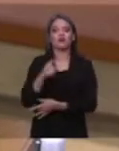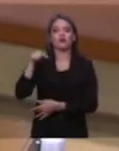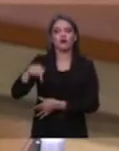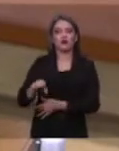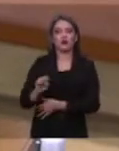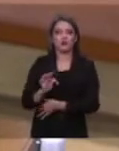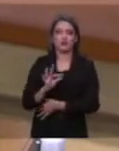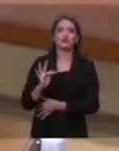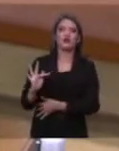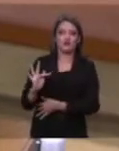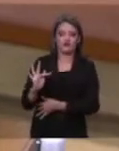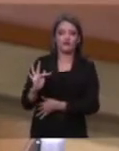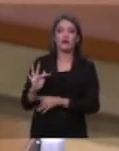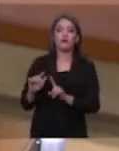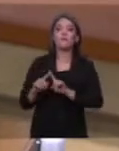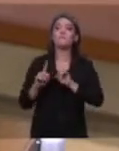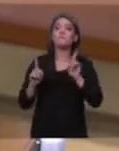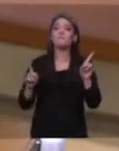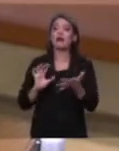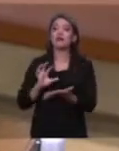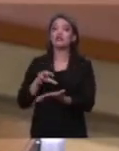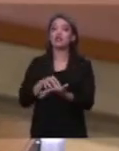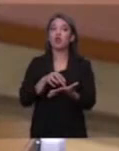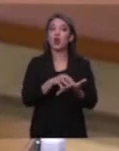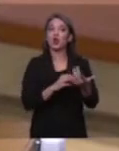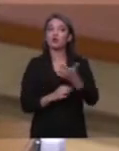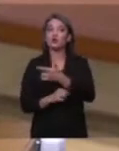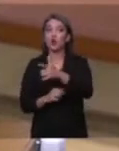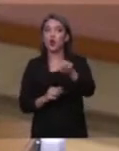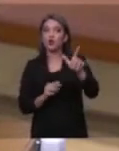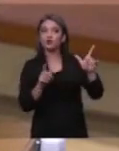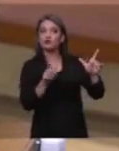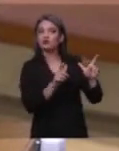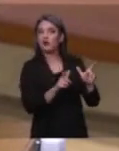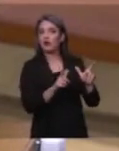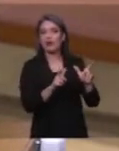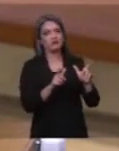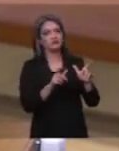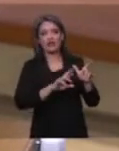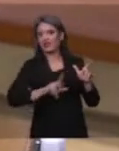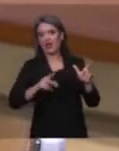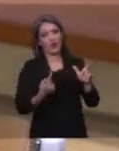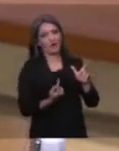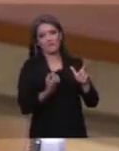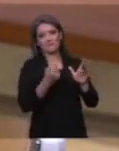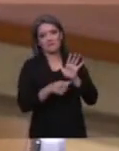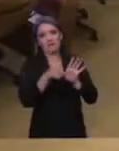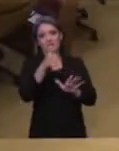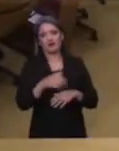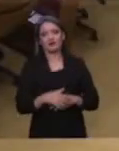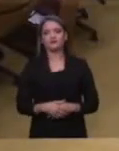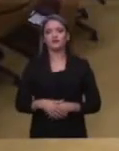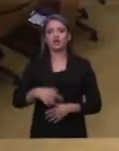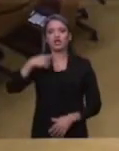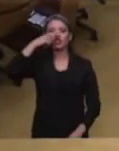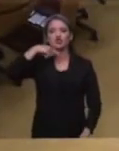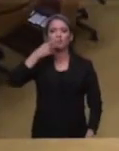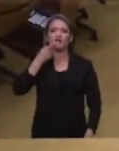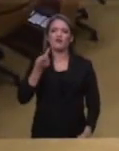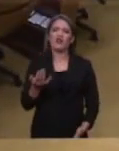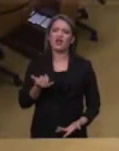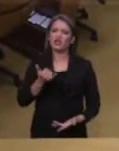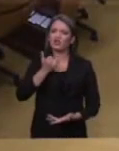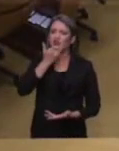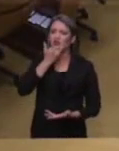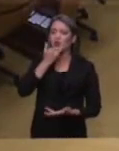Federal. Foi. Mas em outros contextos, não. Eu acho, desculpe-me, Jânio, eu acho que a gente tem que fazer